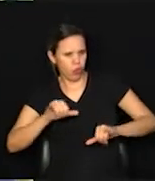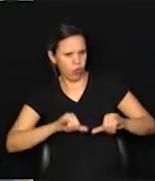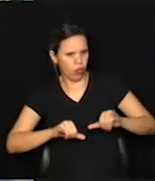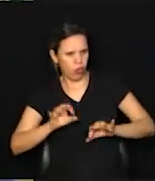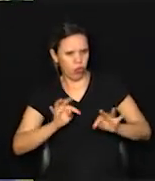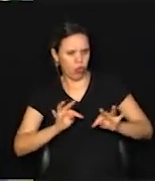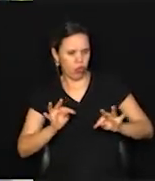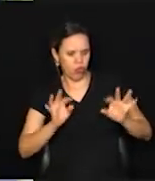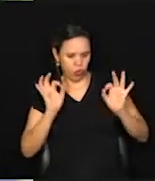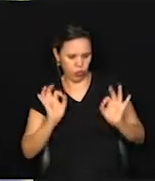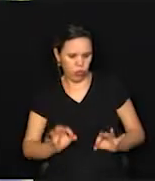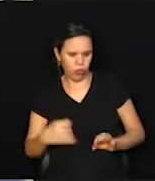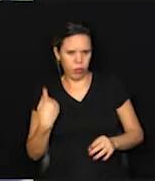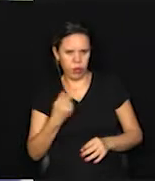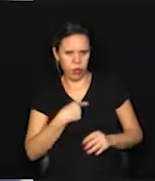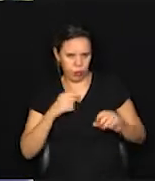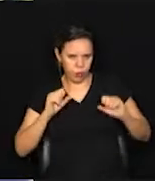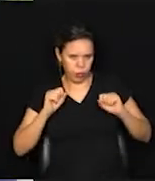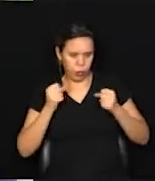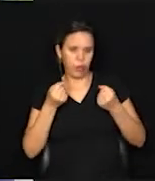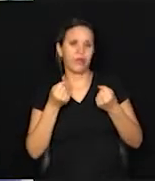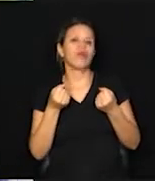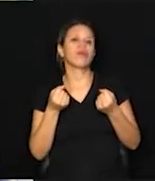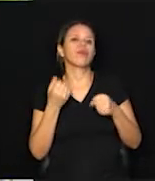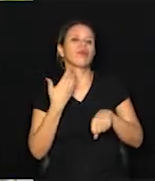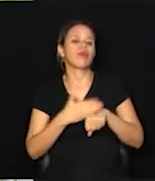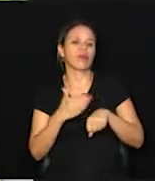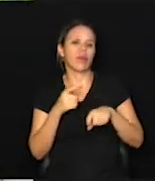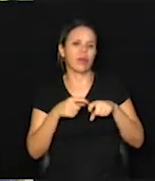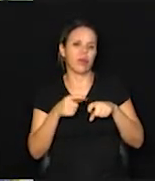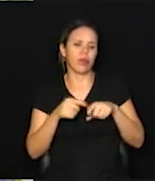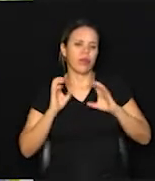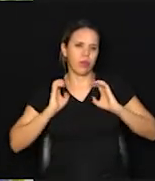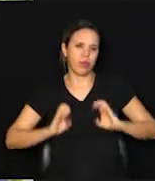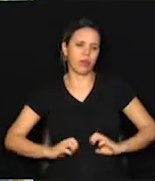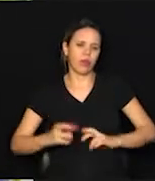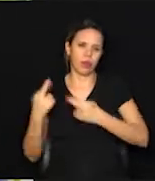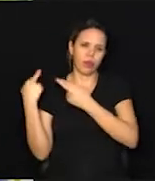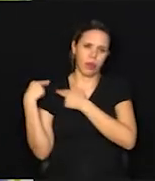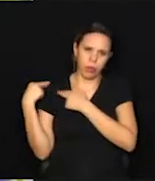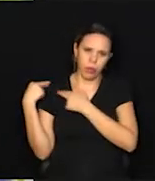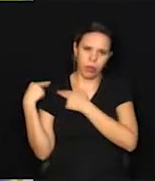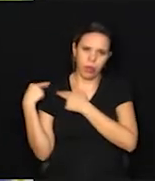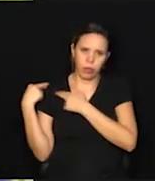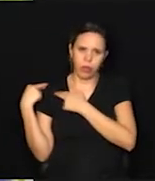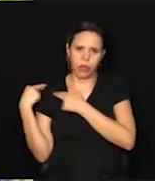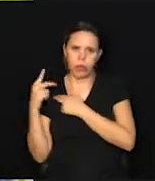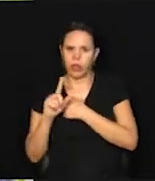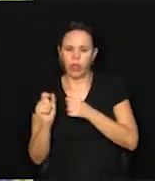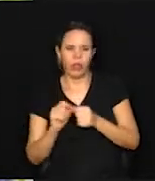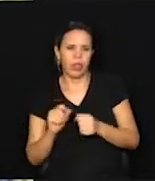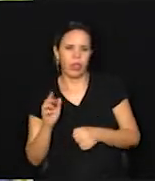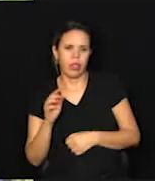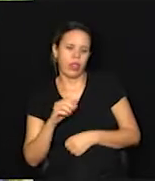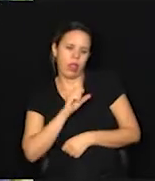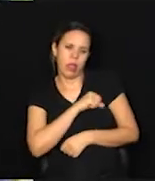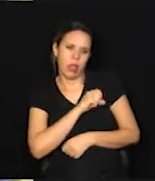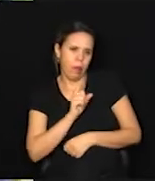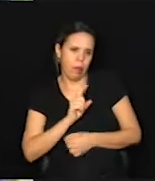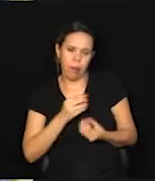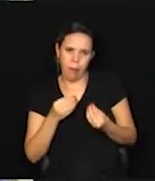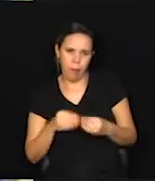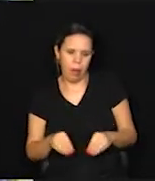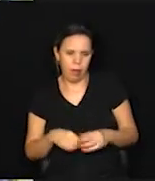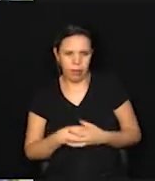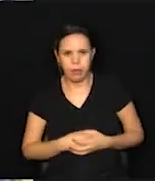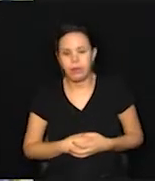tudo que a gente defende como prática médica ética, responsável e comprometida com o princípio de não fazer mal. Então,